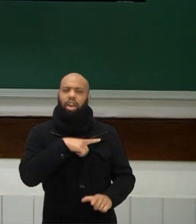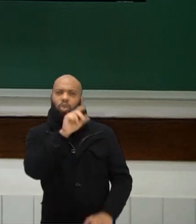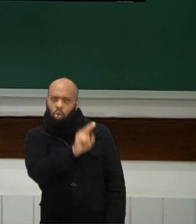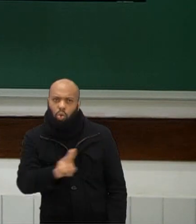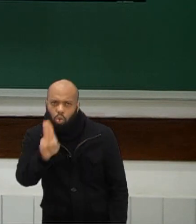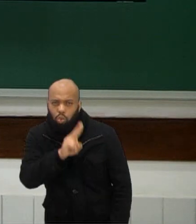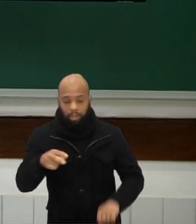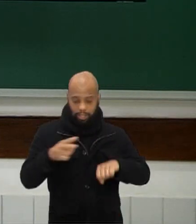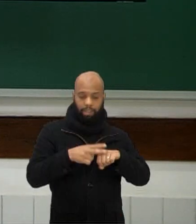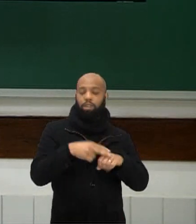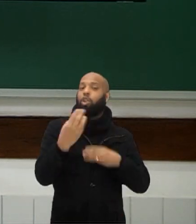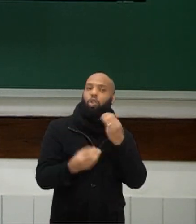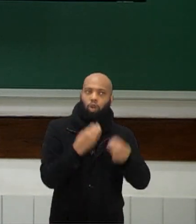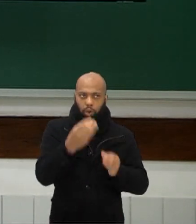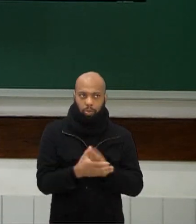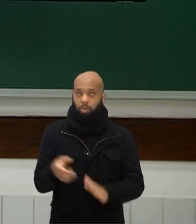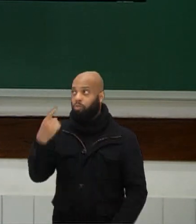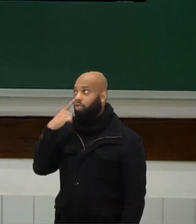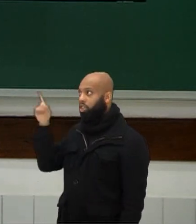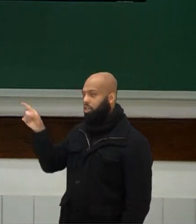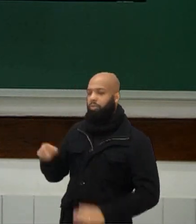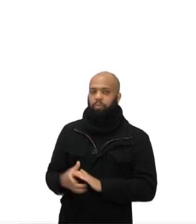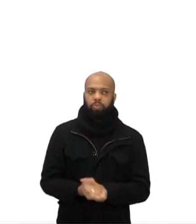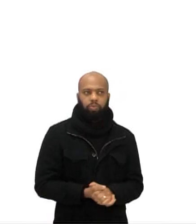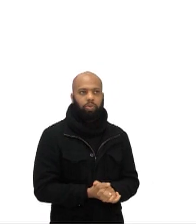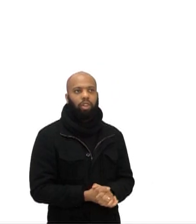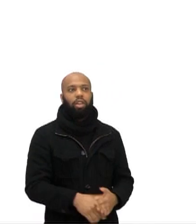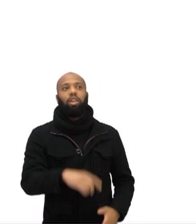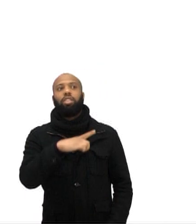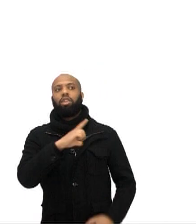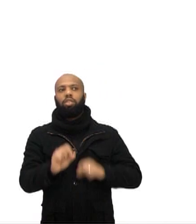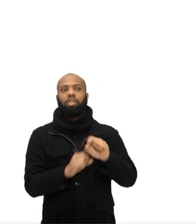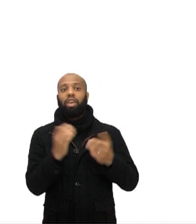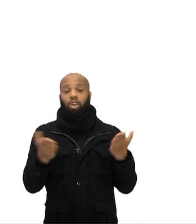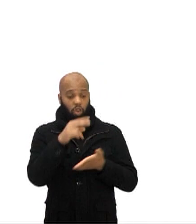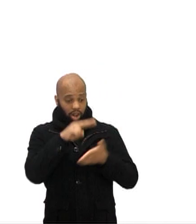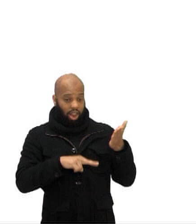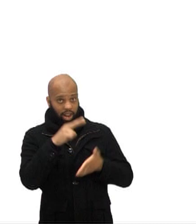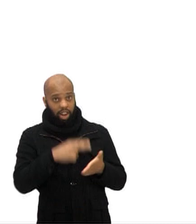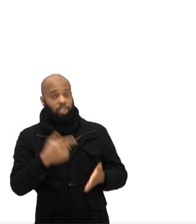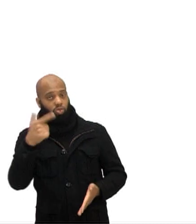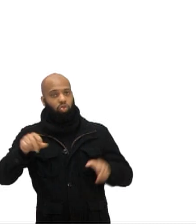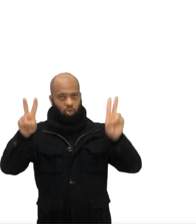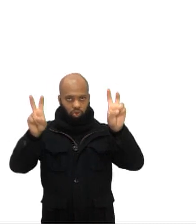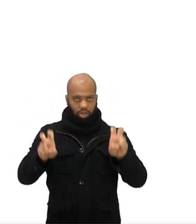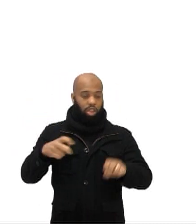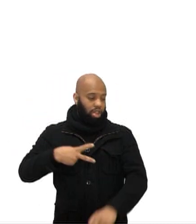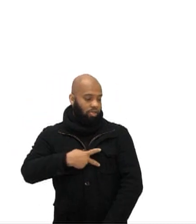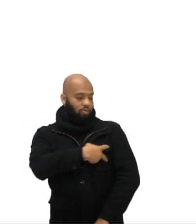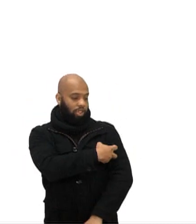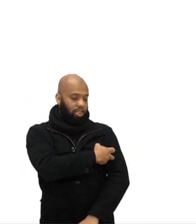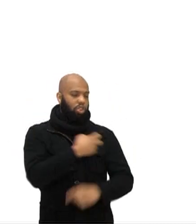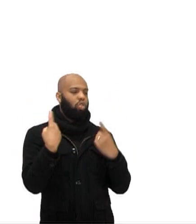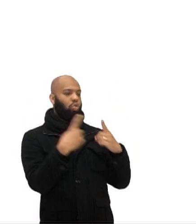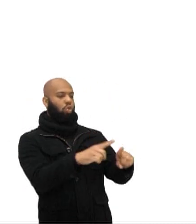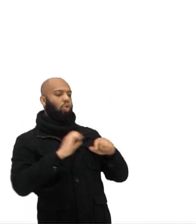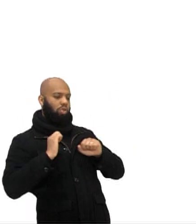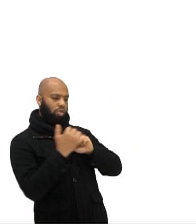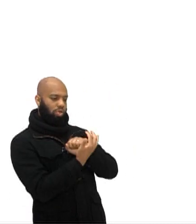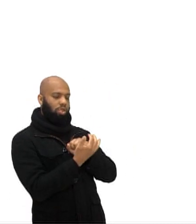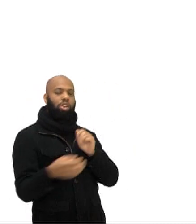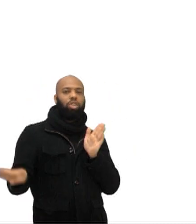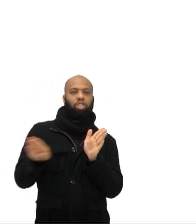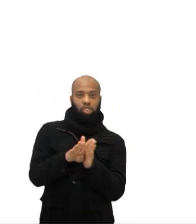uso desses verbos? Olha só. Nós vamos reler o título. Vacina contra